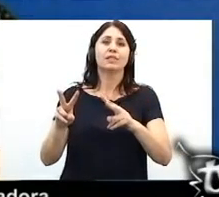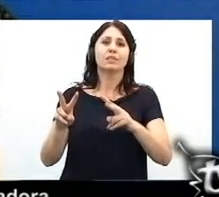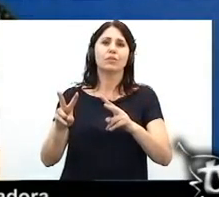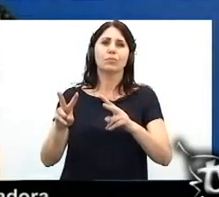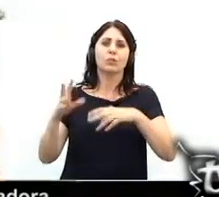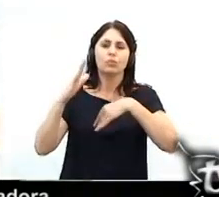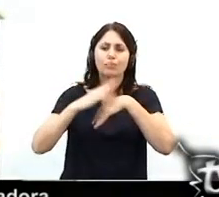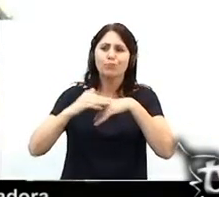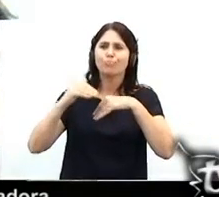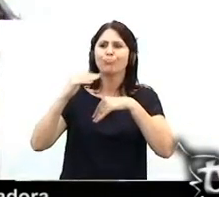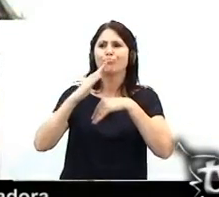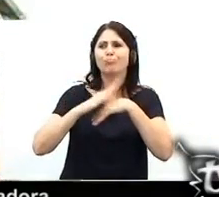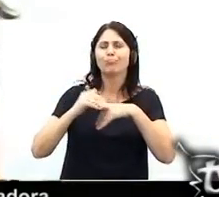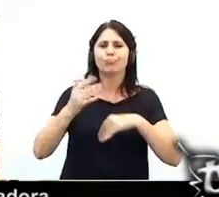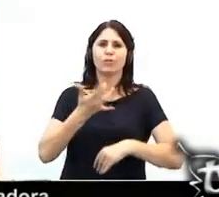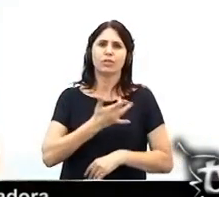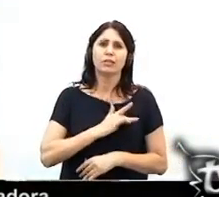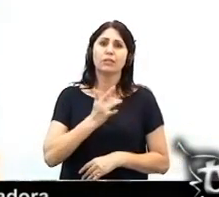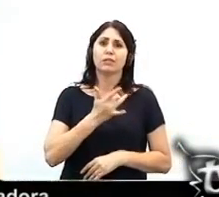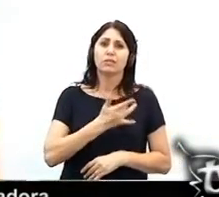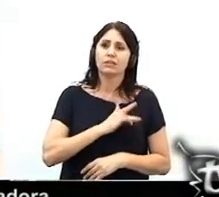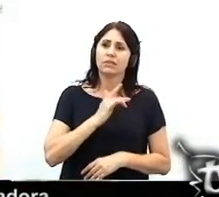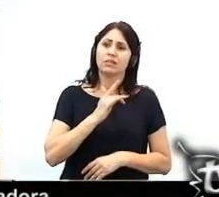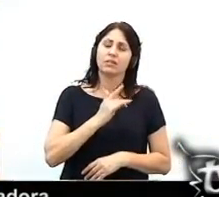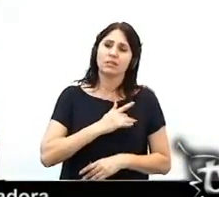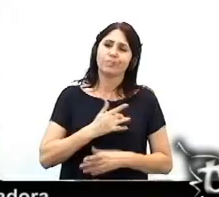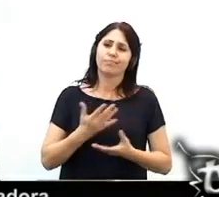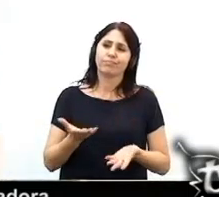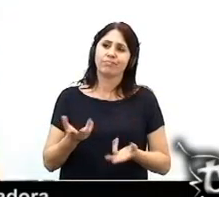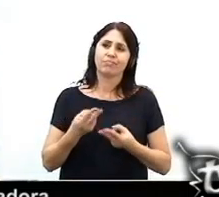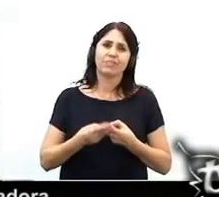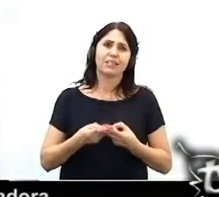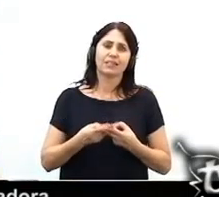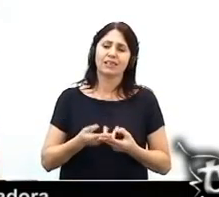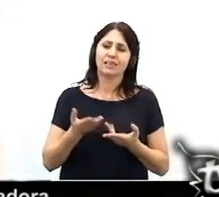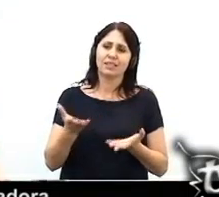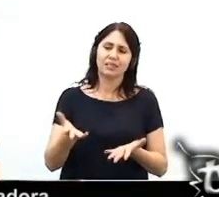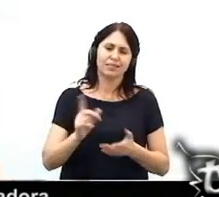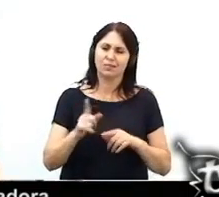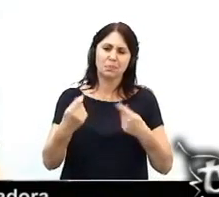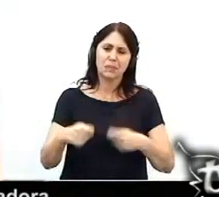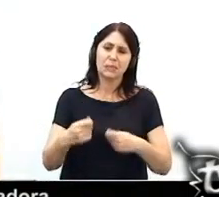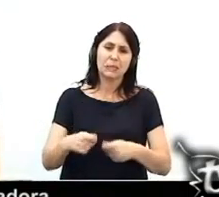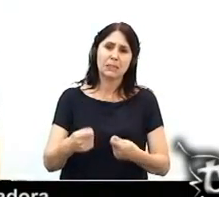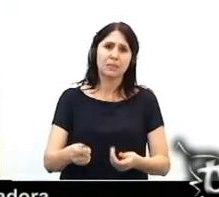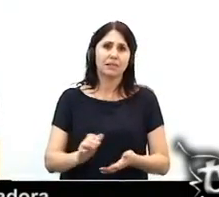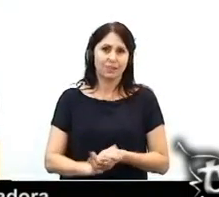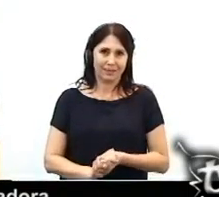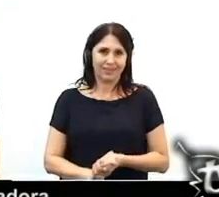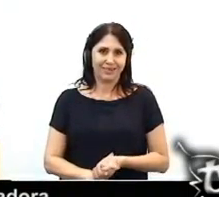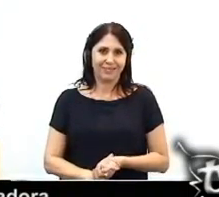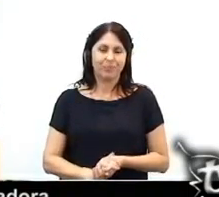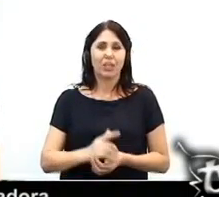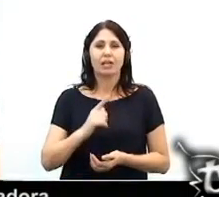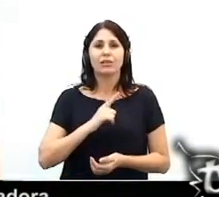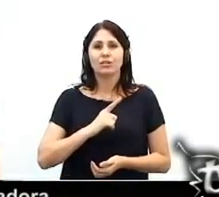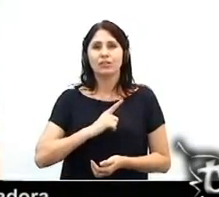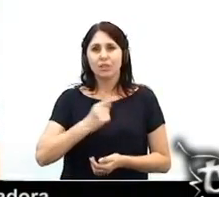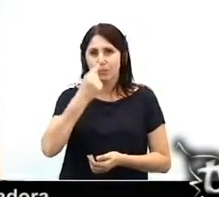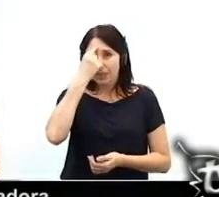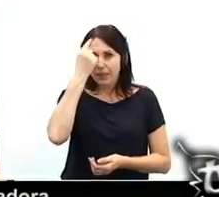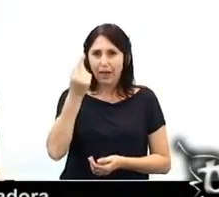novidade, assim. Era tudo muito novidade e existia um desconhecimento da sociedade em relação a isso. Existia